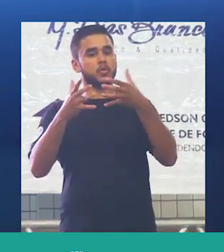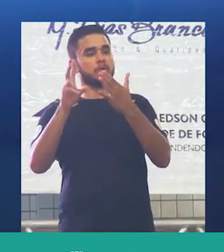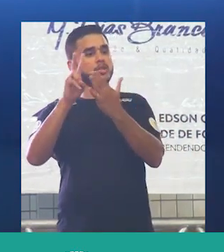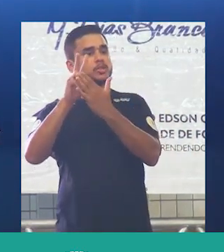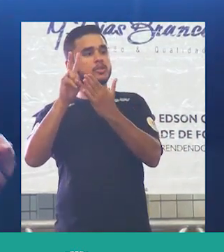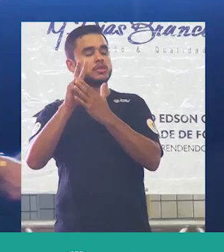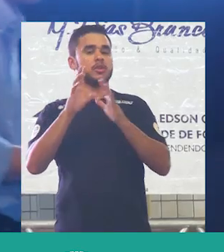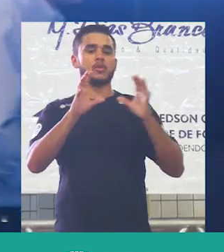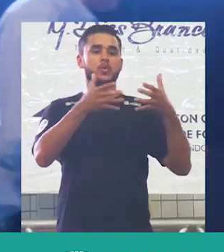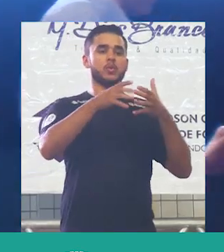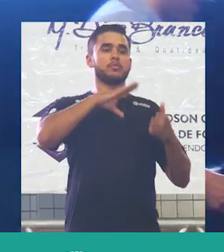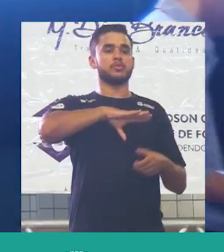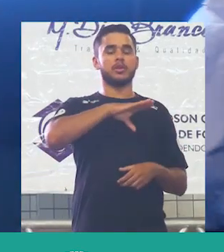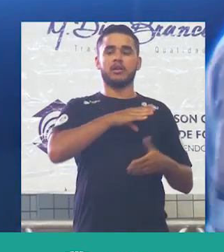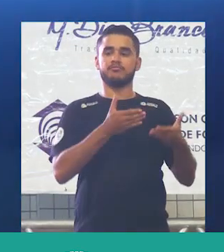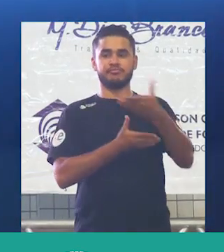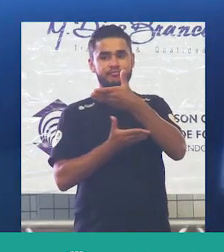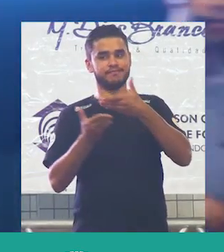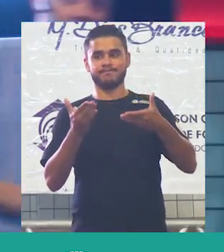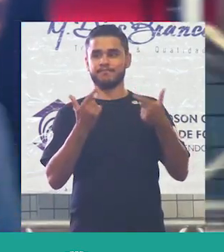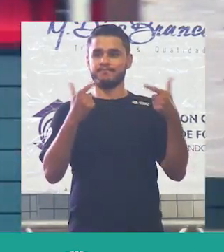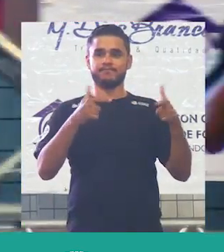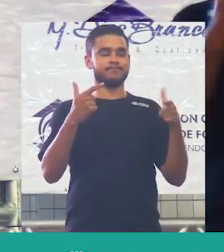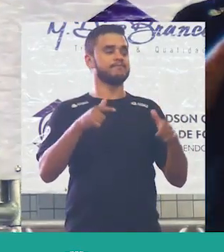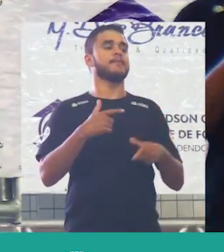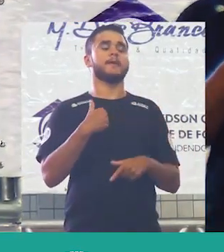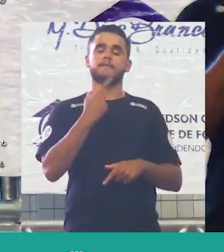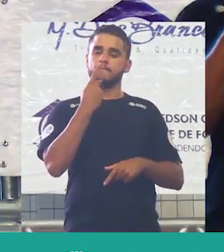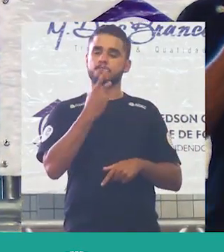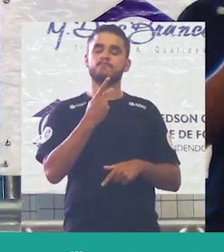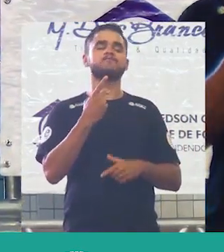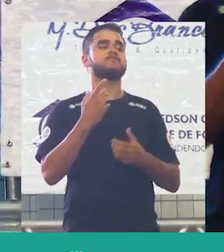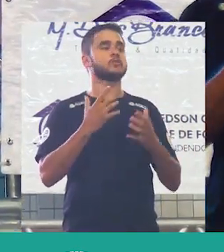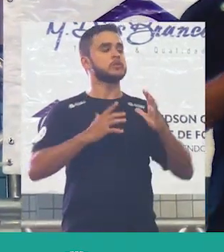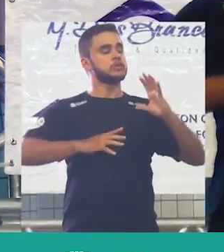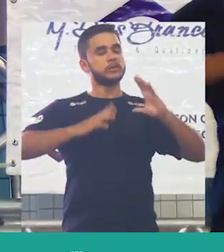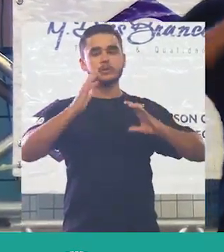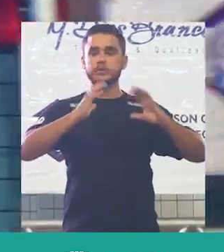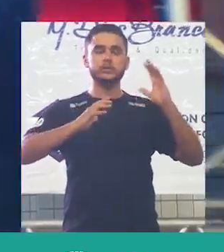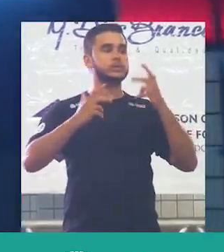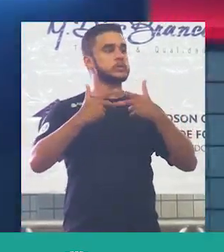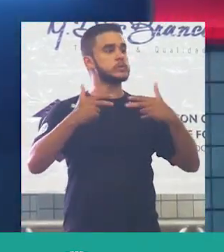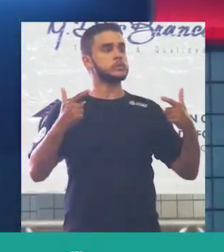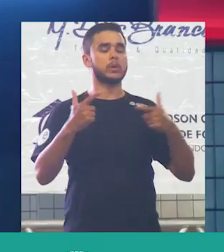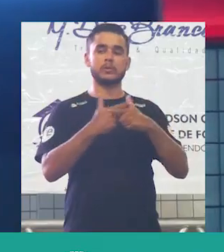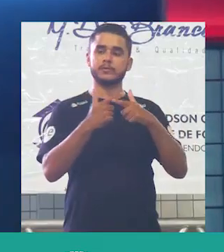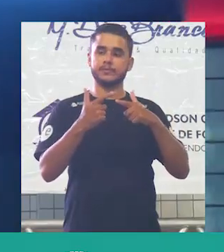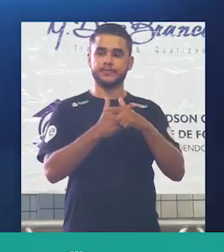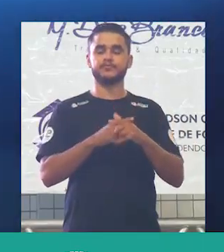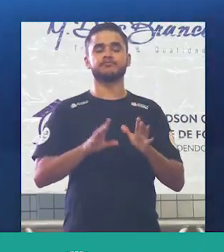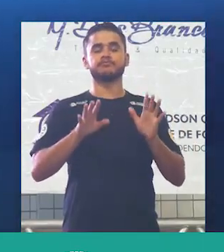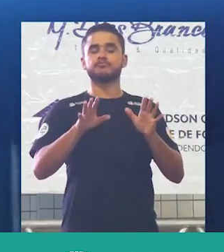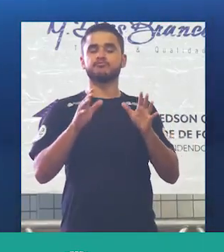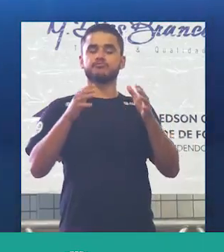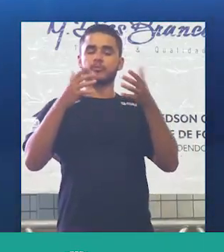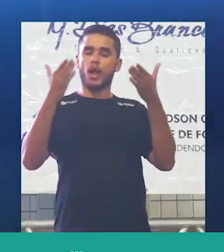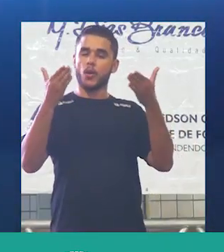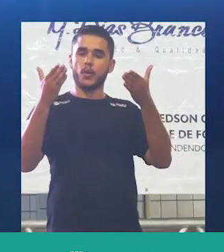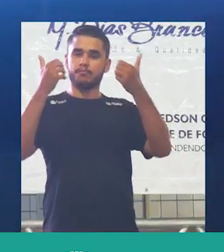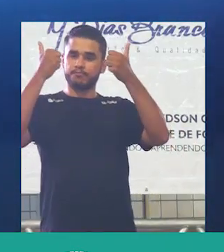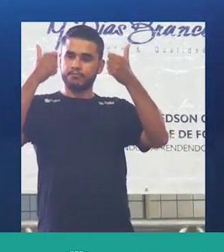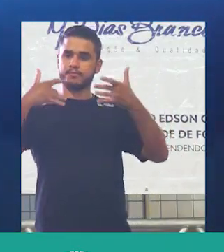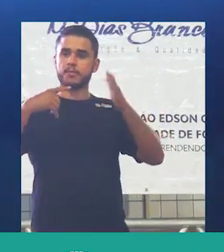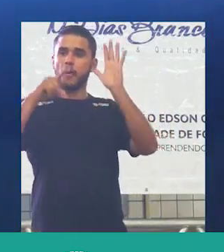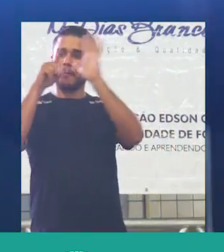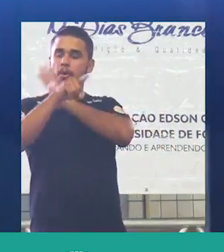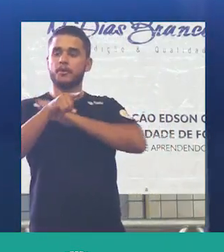português acabou a brincadeira, né? Vai pro sério. Então, dessa forma, vamos resolver aqui a nossa primeira questãozinha, que tem